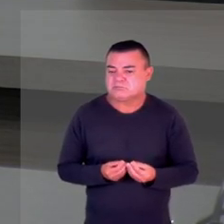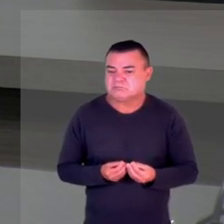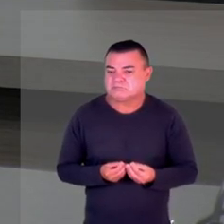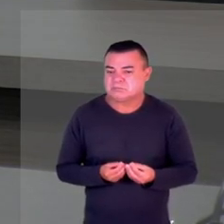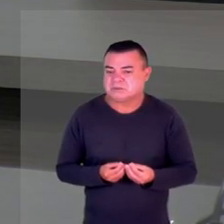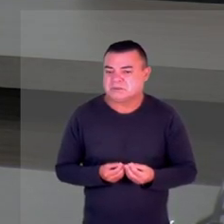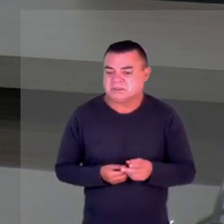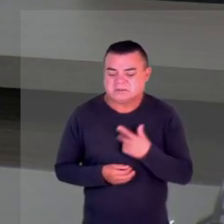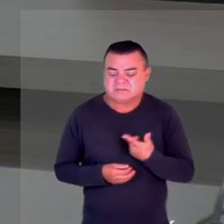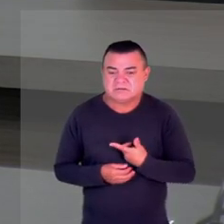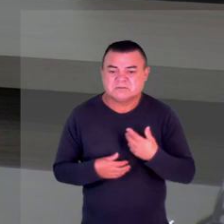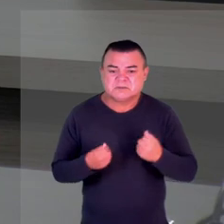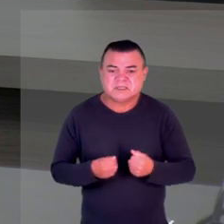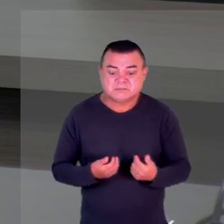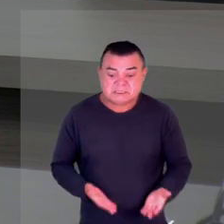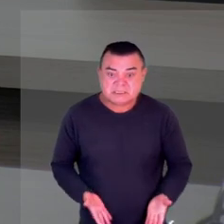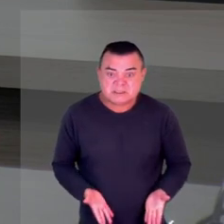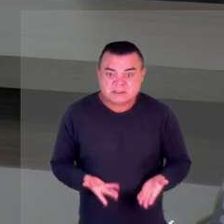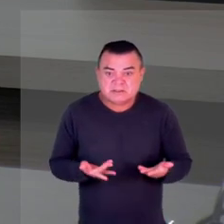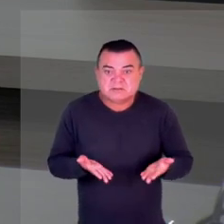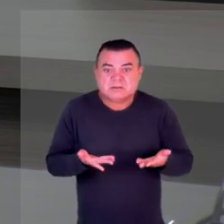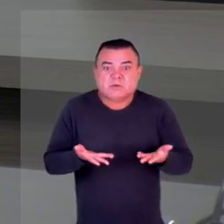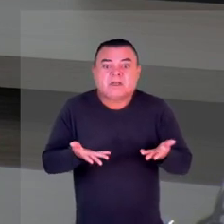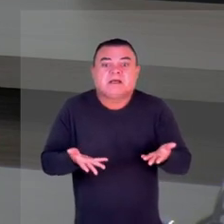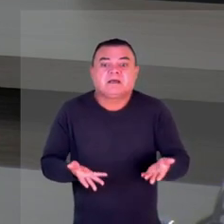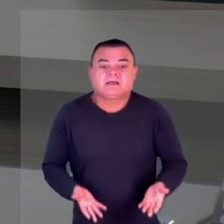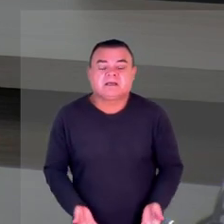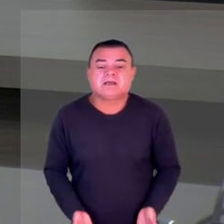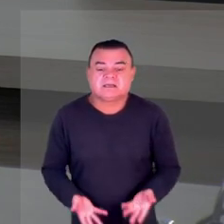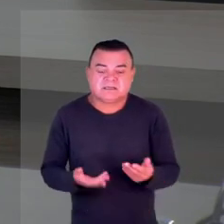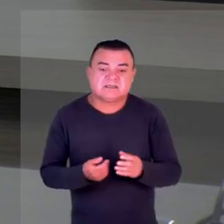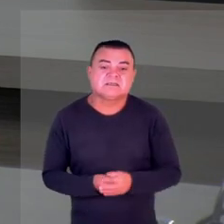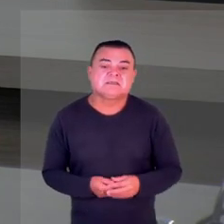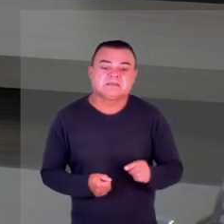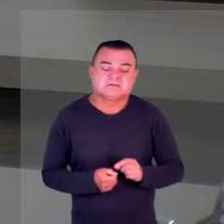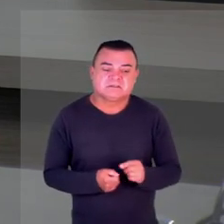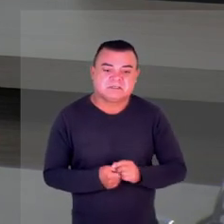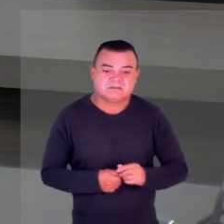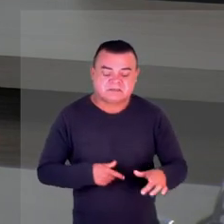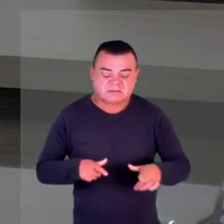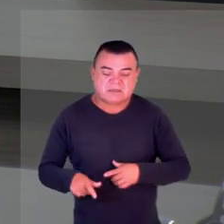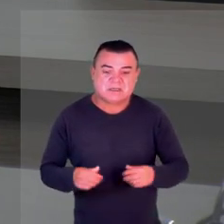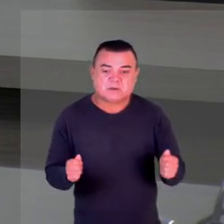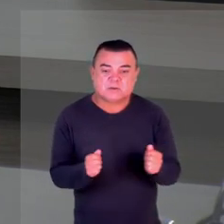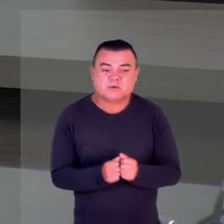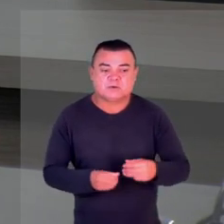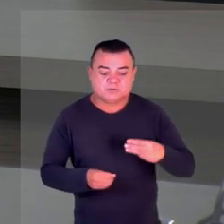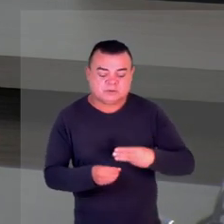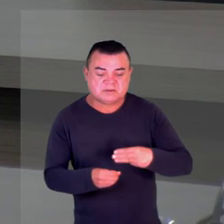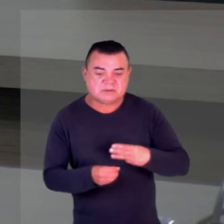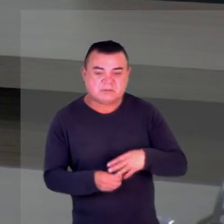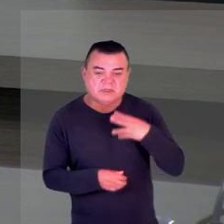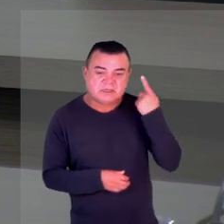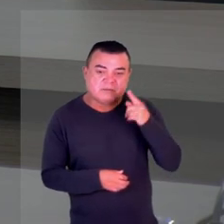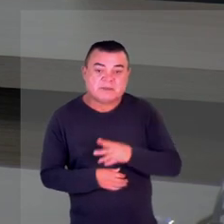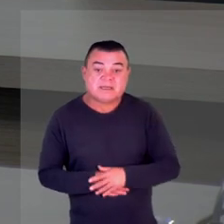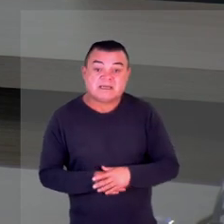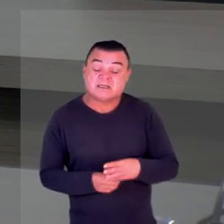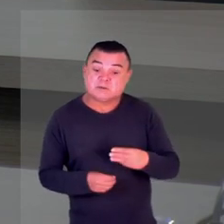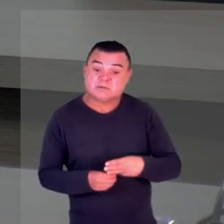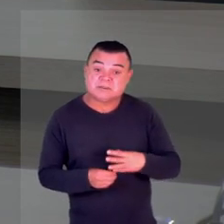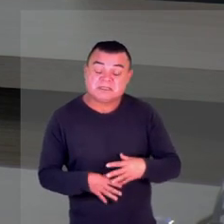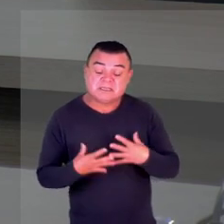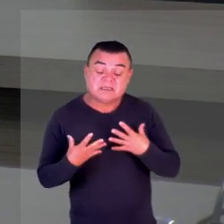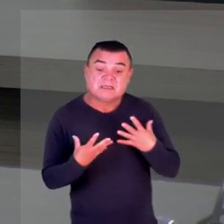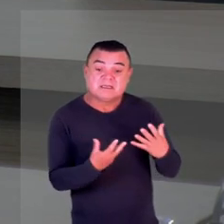gente pode estimular né ou eh fazer esse trabalho com os municípios para eles aderirem né ao cisan e se existe